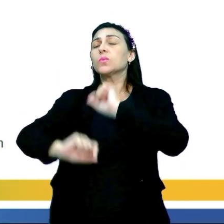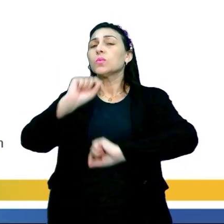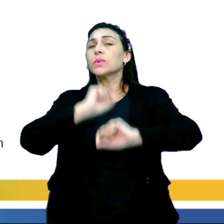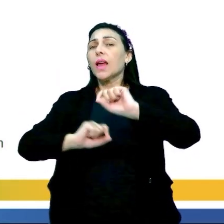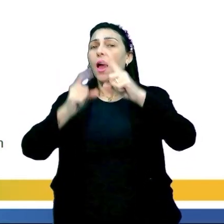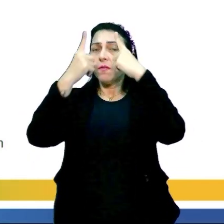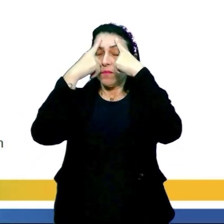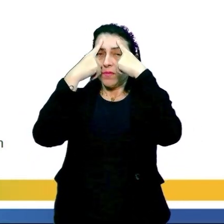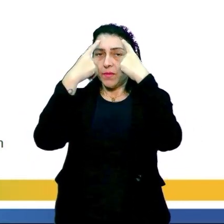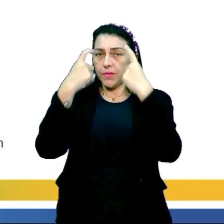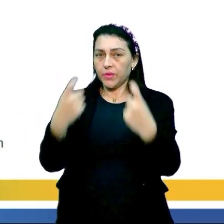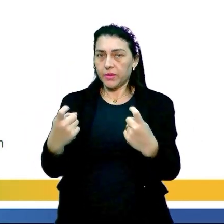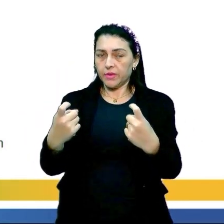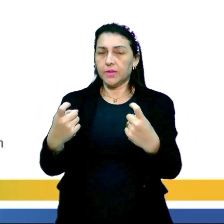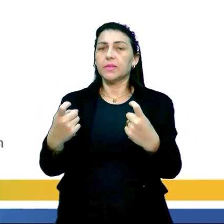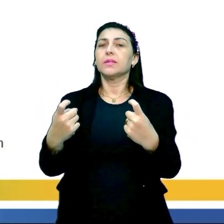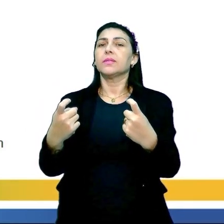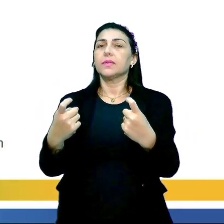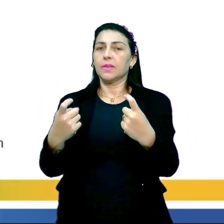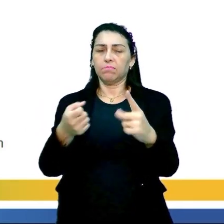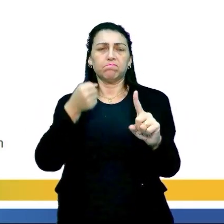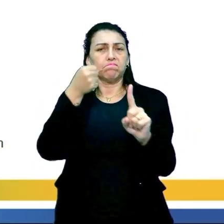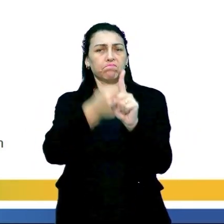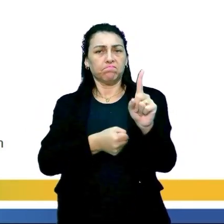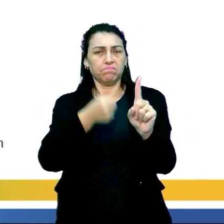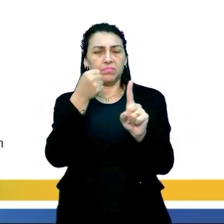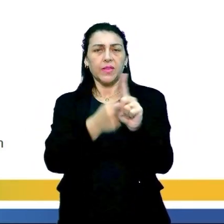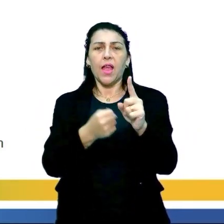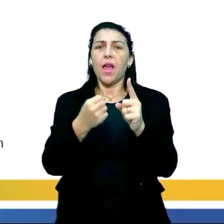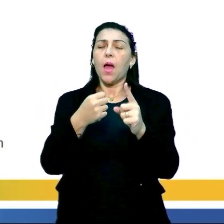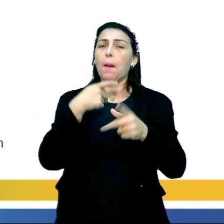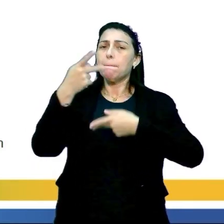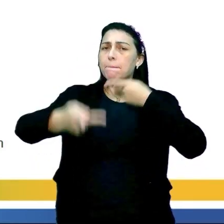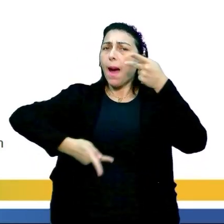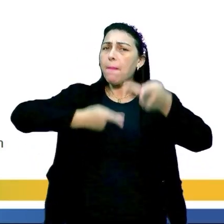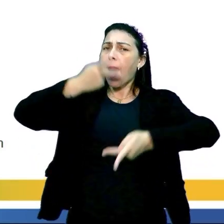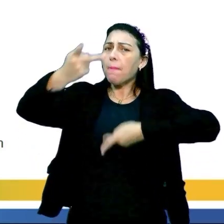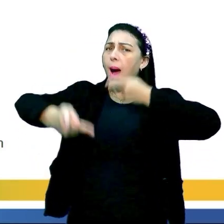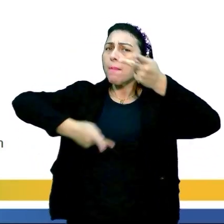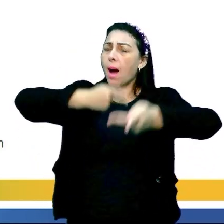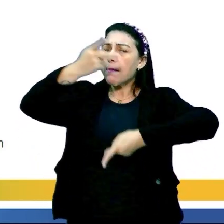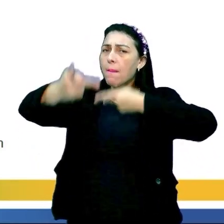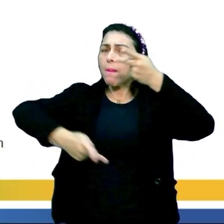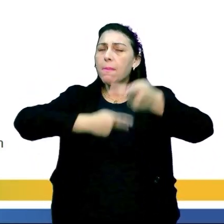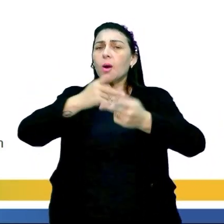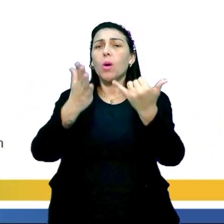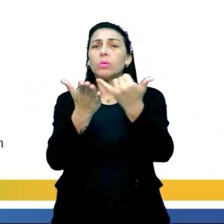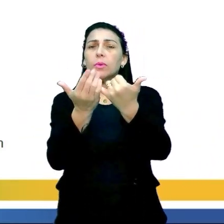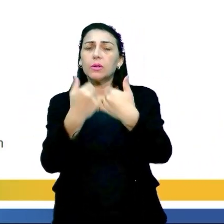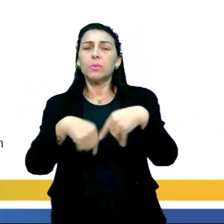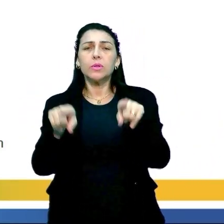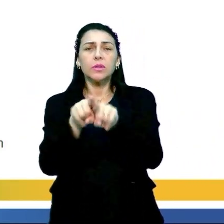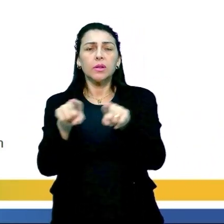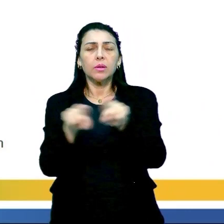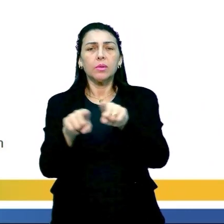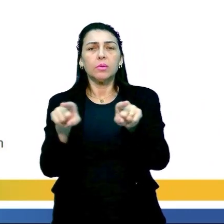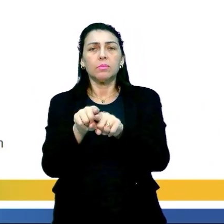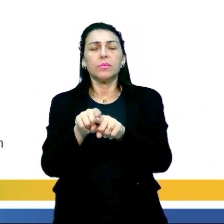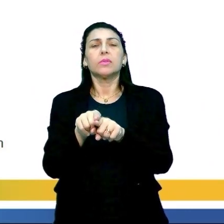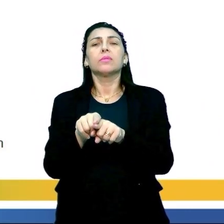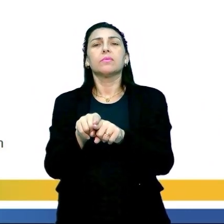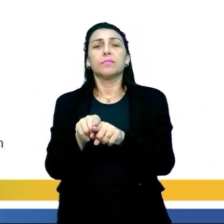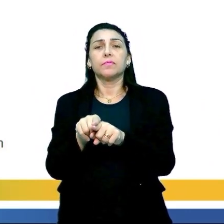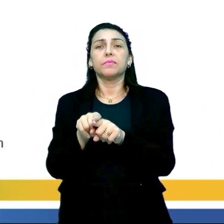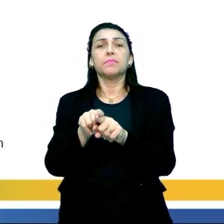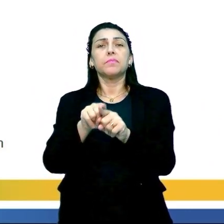à violência, a agressões verbais, a agressão contra o patrimônio, inclusive